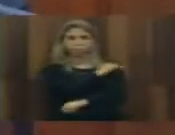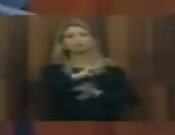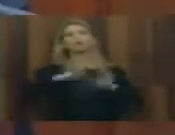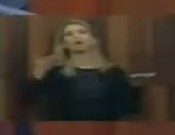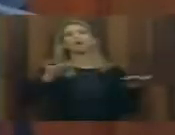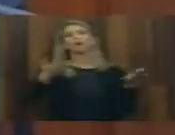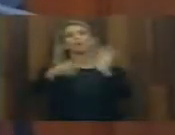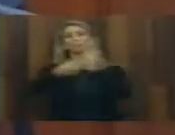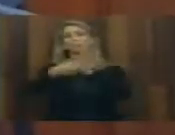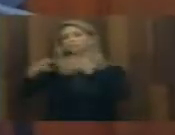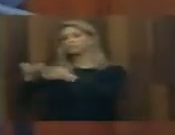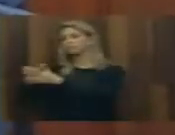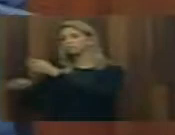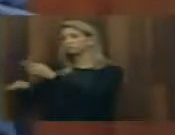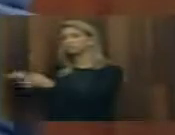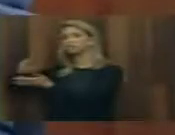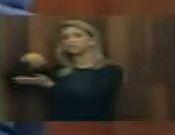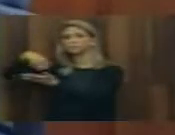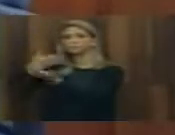Veto